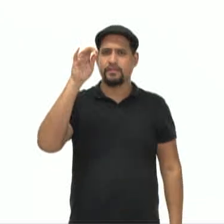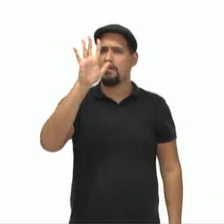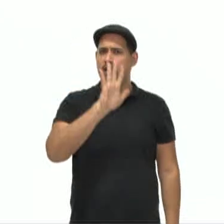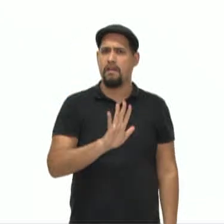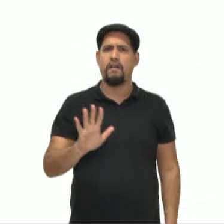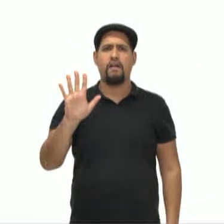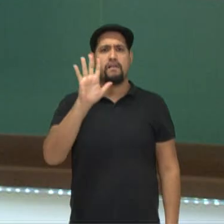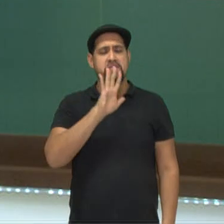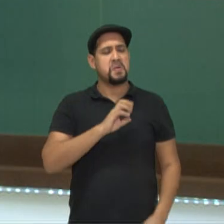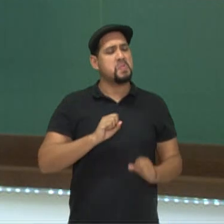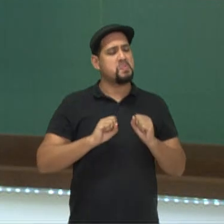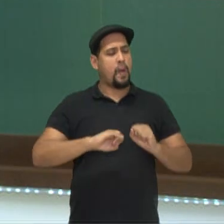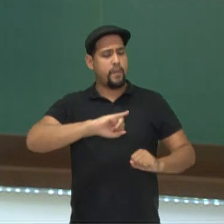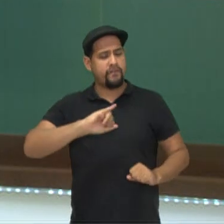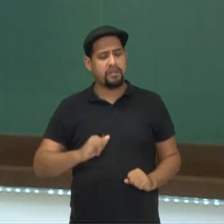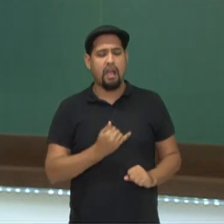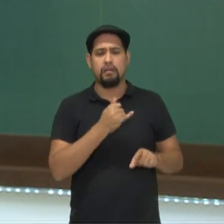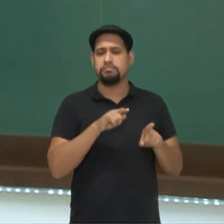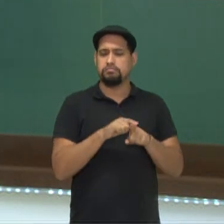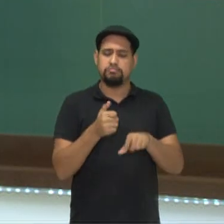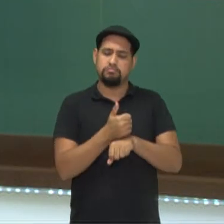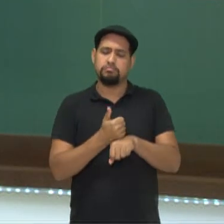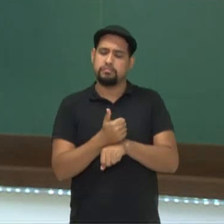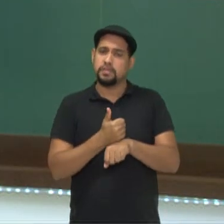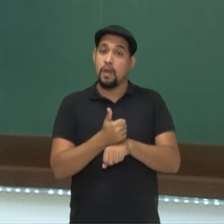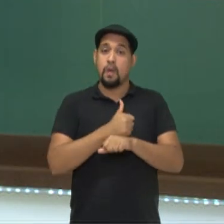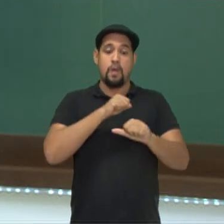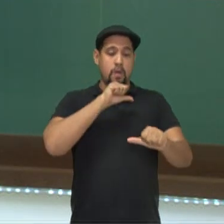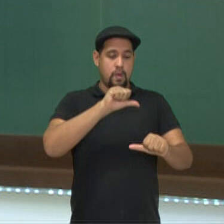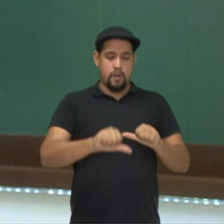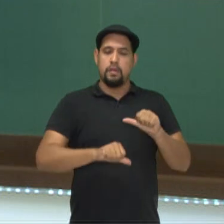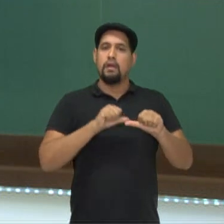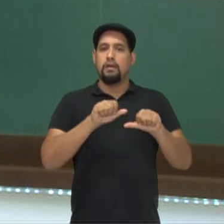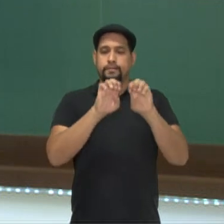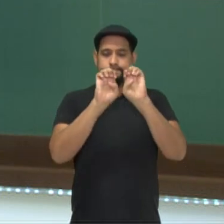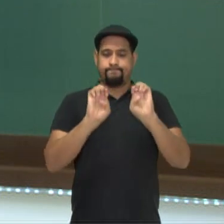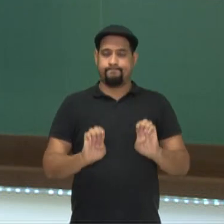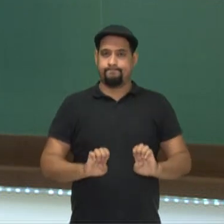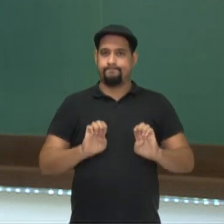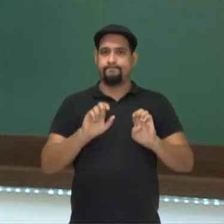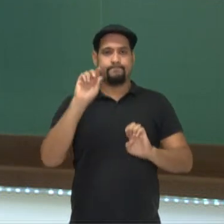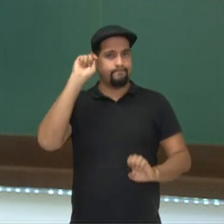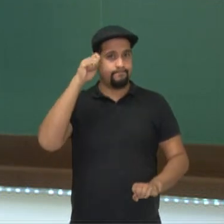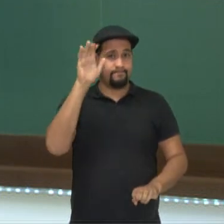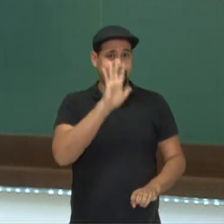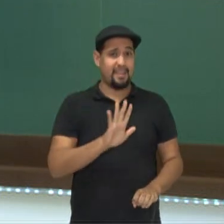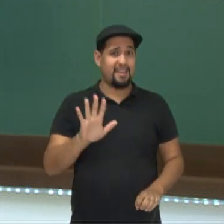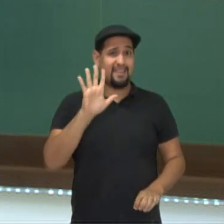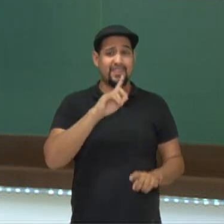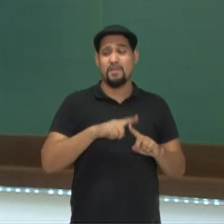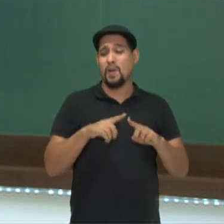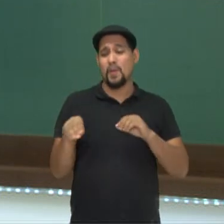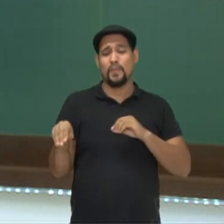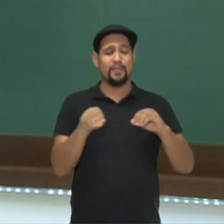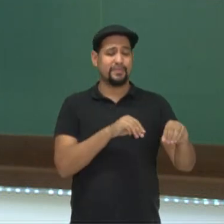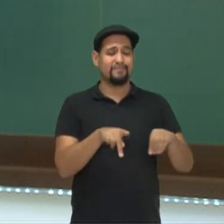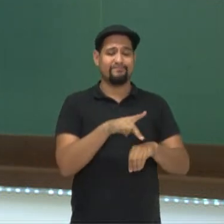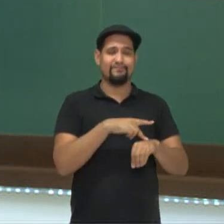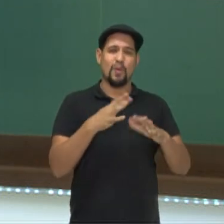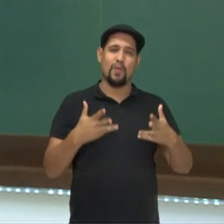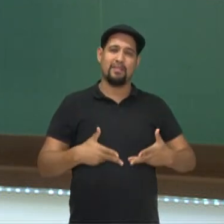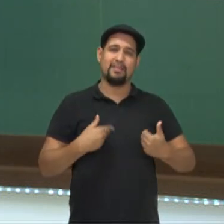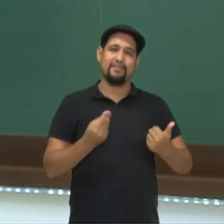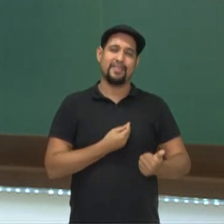seja, o africano podia aproveitar aquele profissional para mudar a estrutura da África, mas eles acabam deixando o país buscando uma qualidade